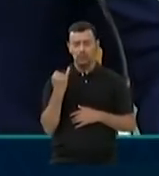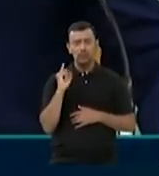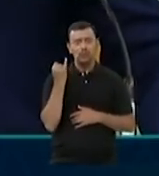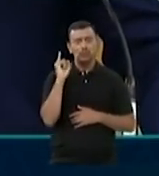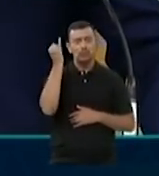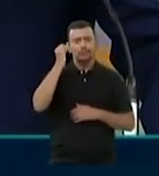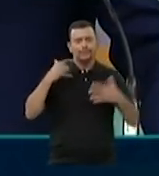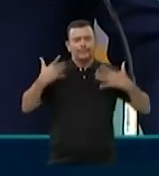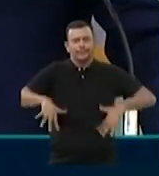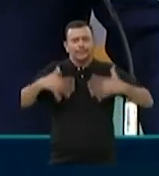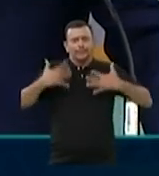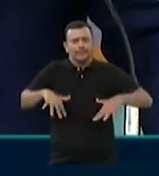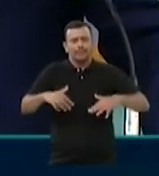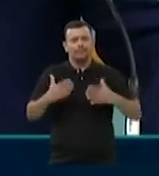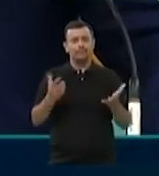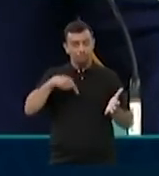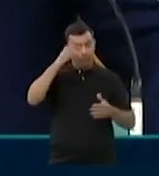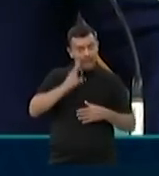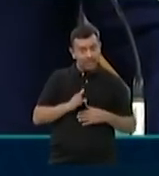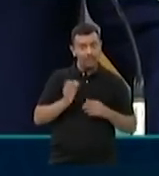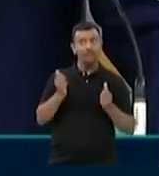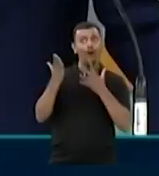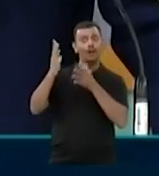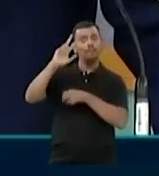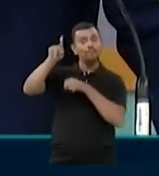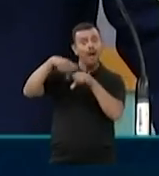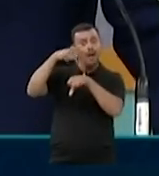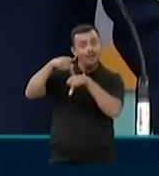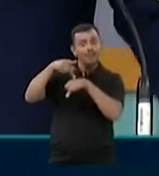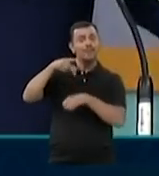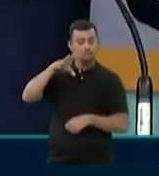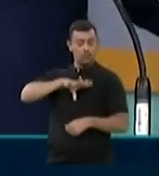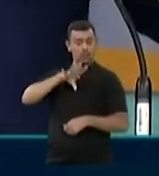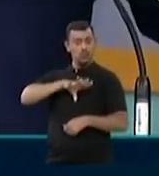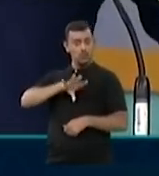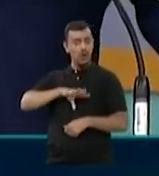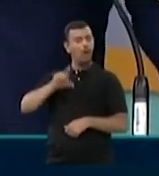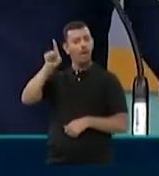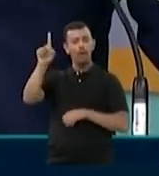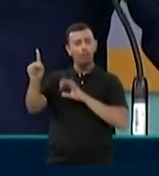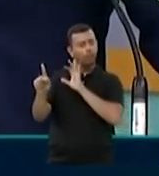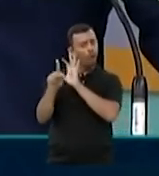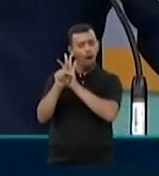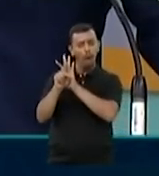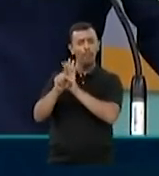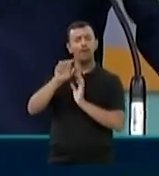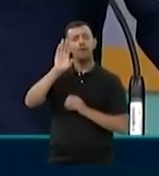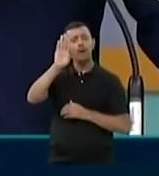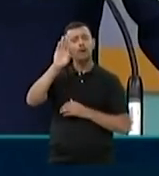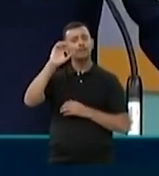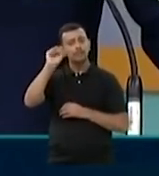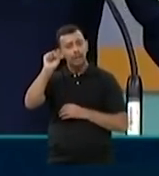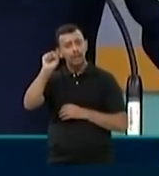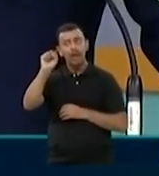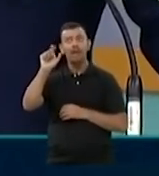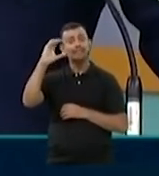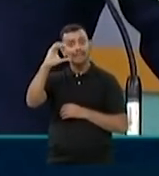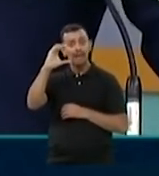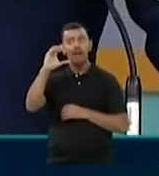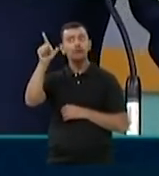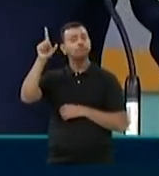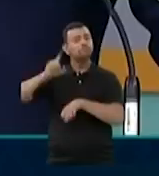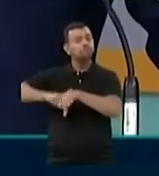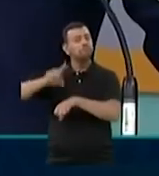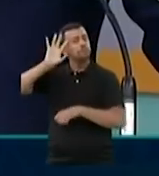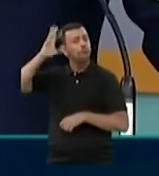enquanto em portugal é o banco central português que define e lá 16% ao ano essa diferença aqui